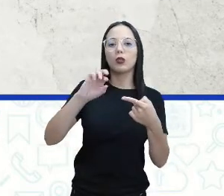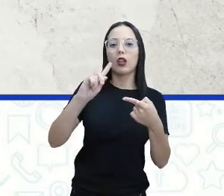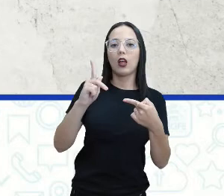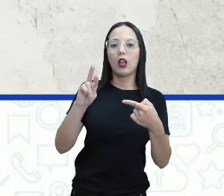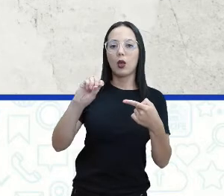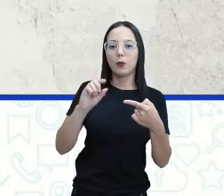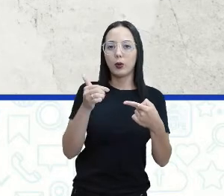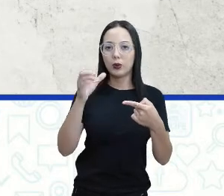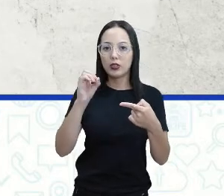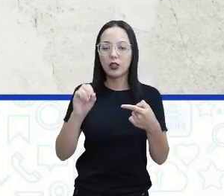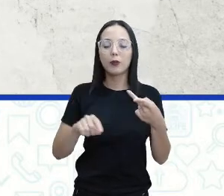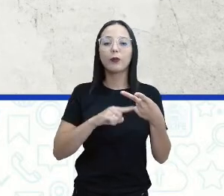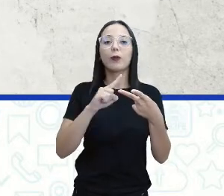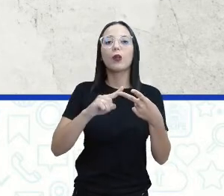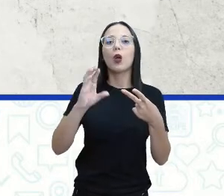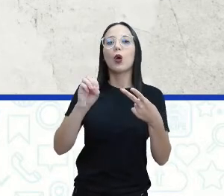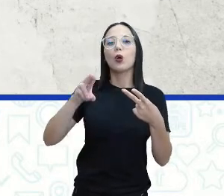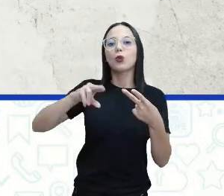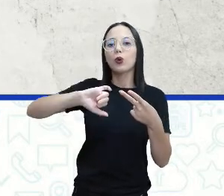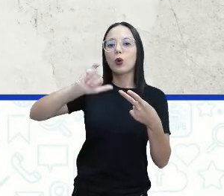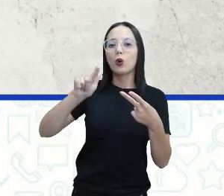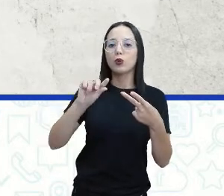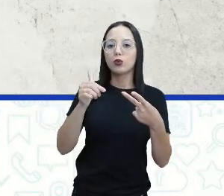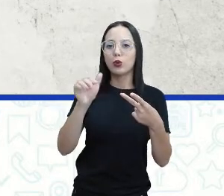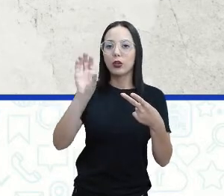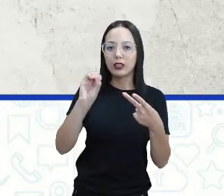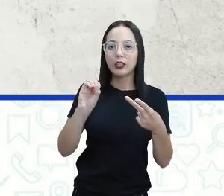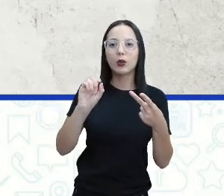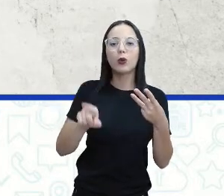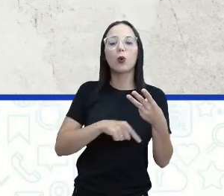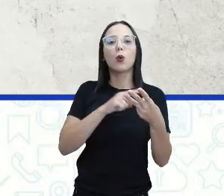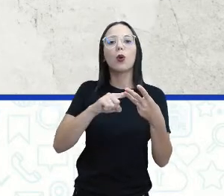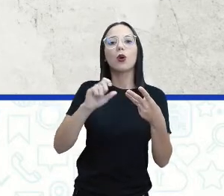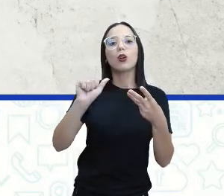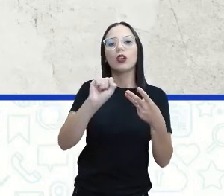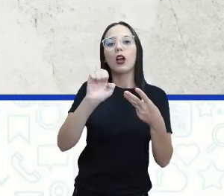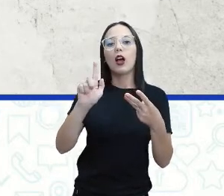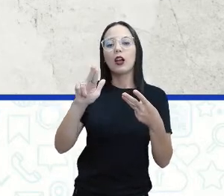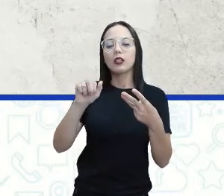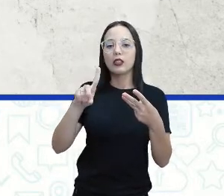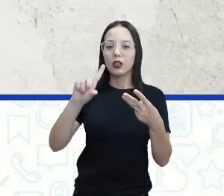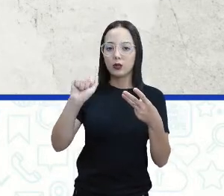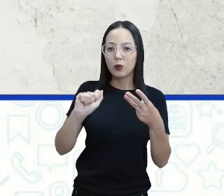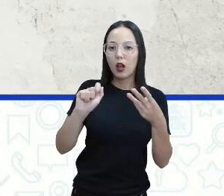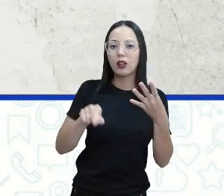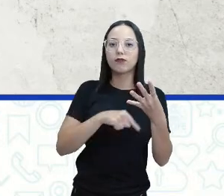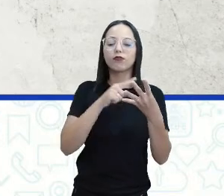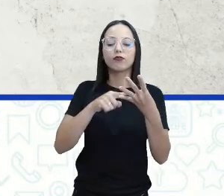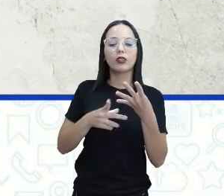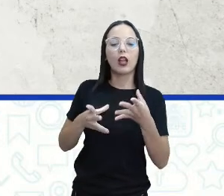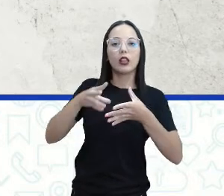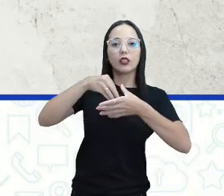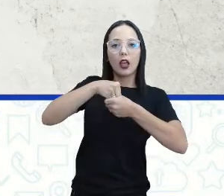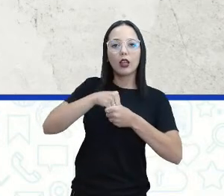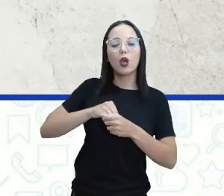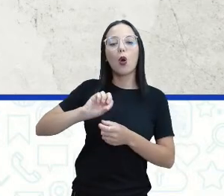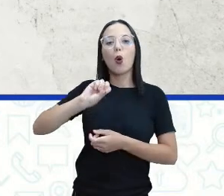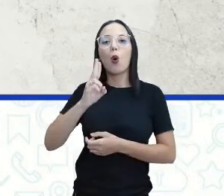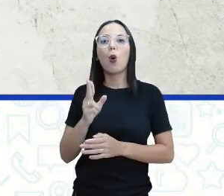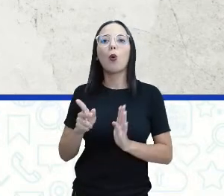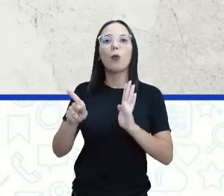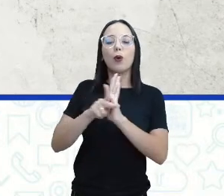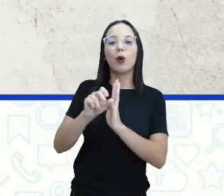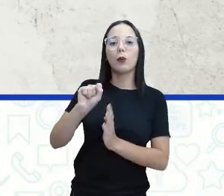assistida, conjugação, reprodução assexuada, fecundação interna ou